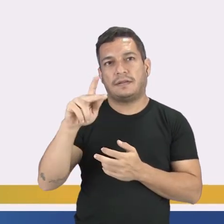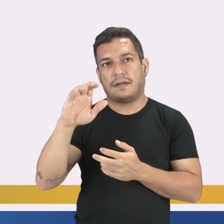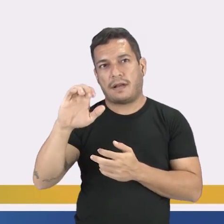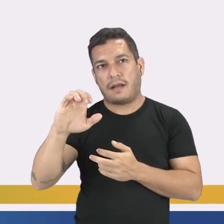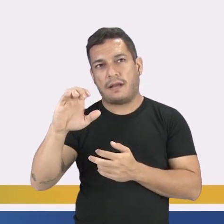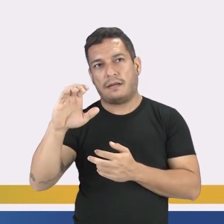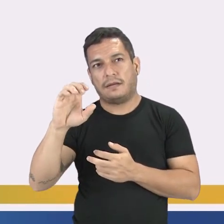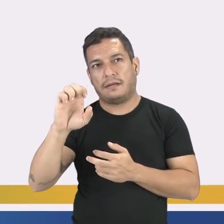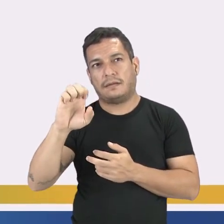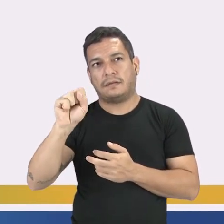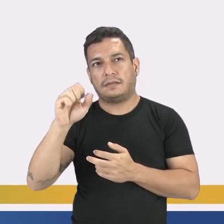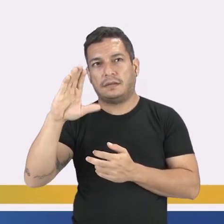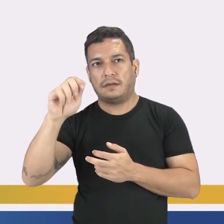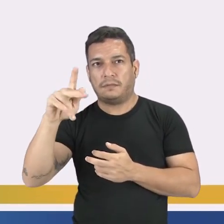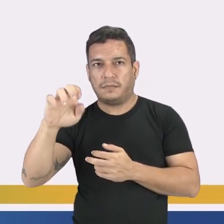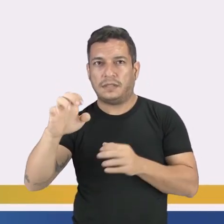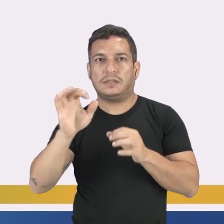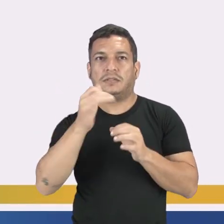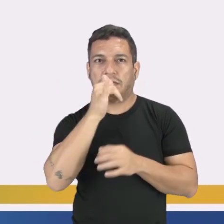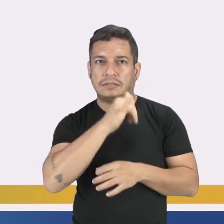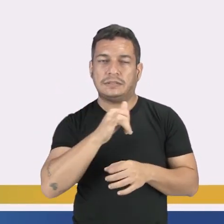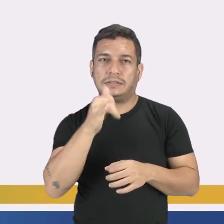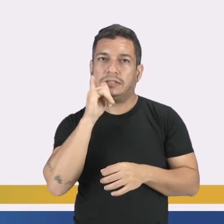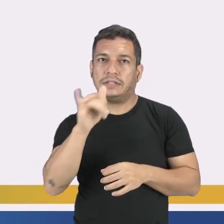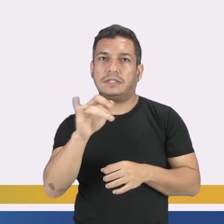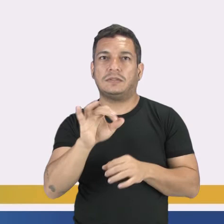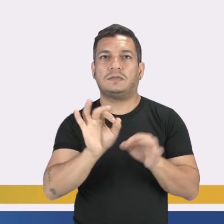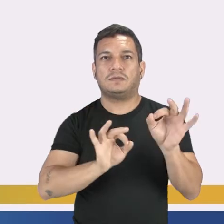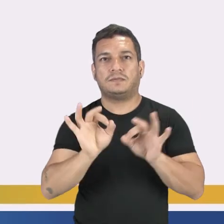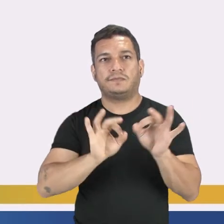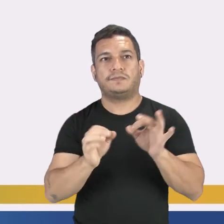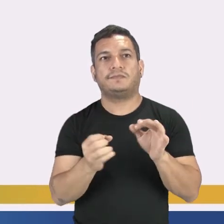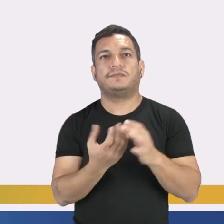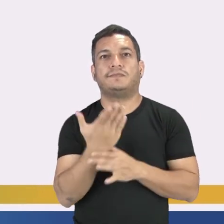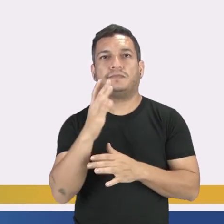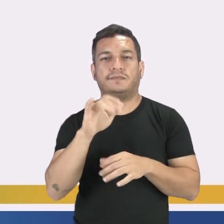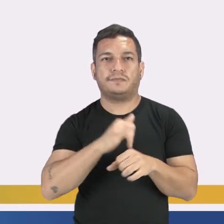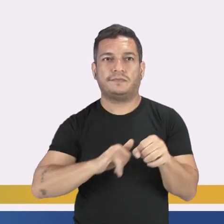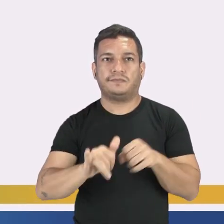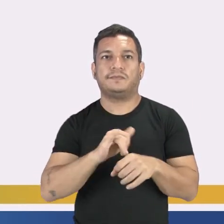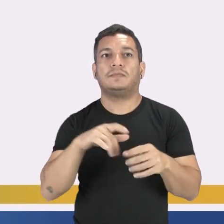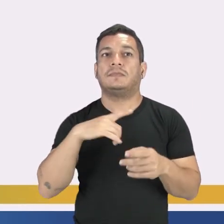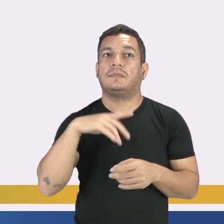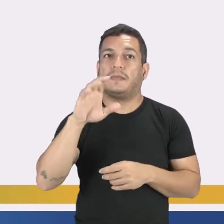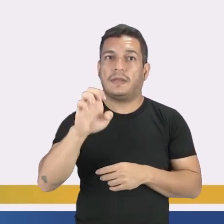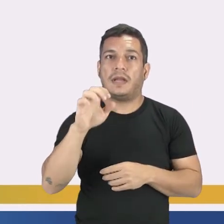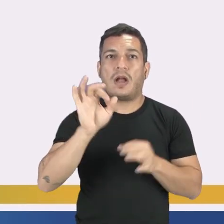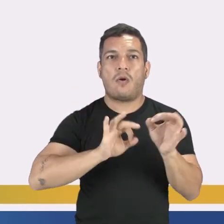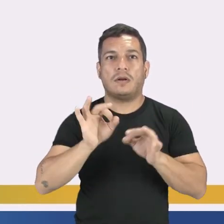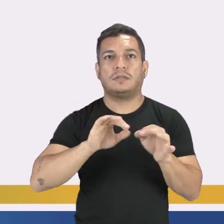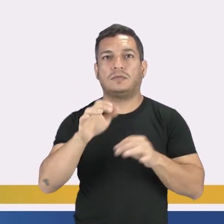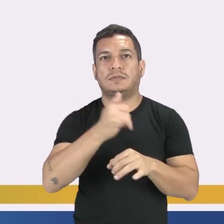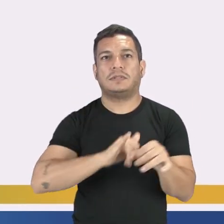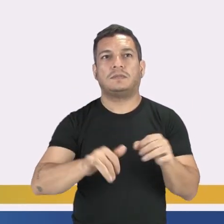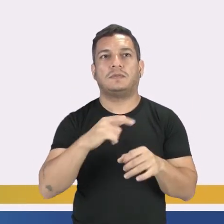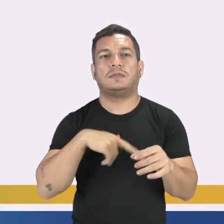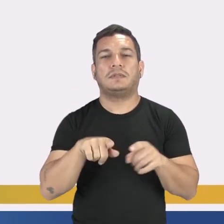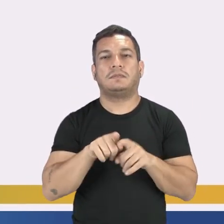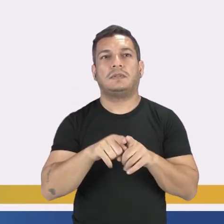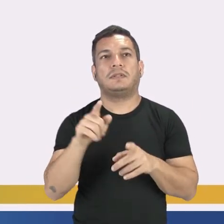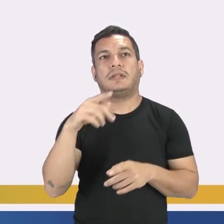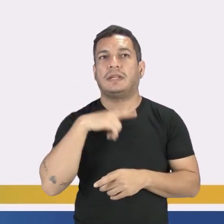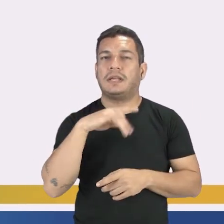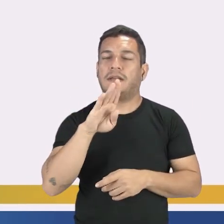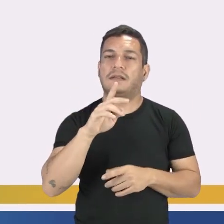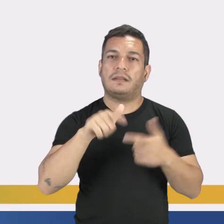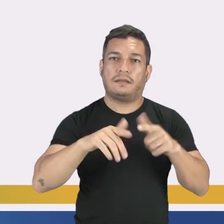aí, da reorganização dos átomos em sua decomposição. E aí a gente tem como exemplo da alteração dos núcleos